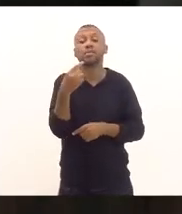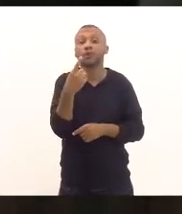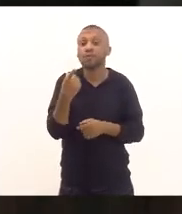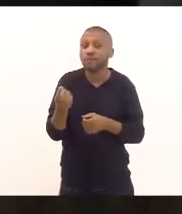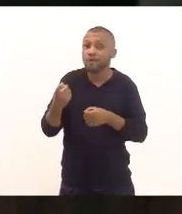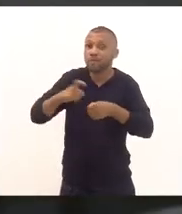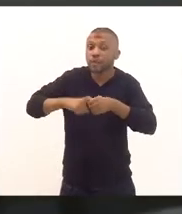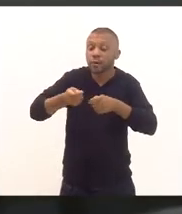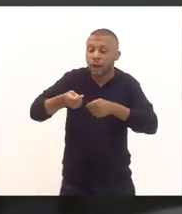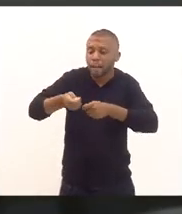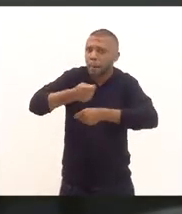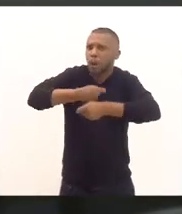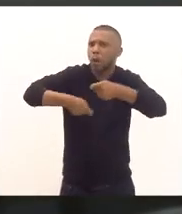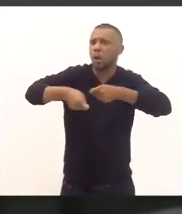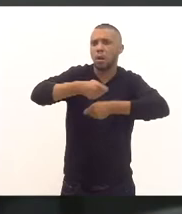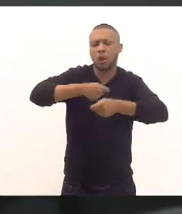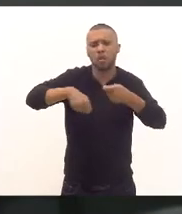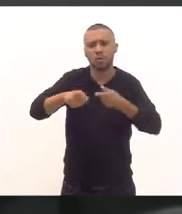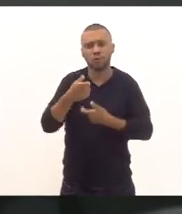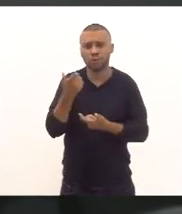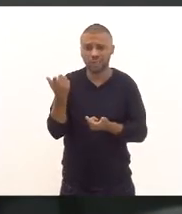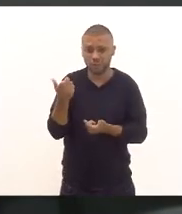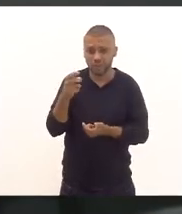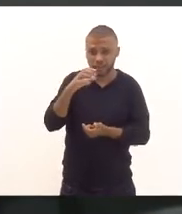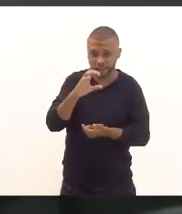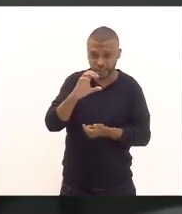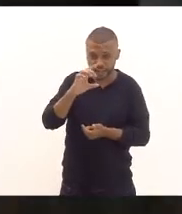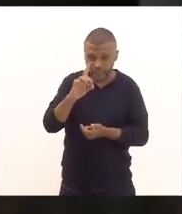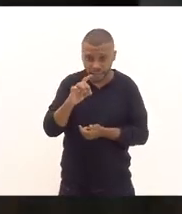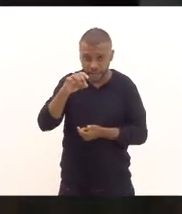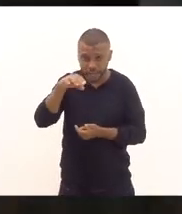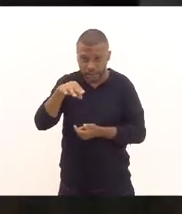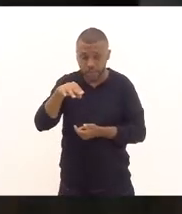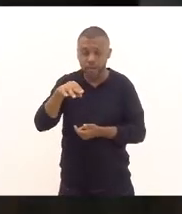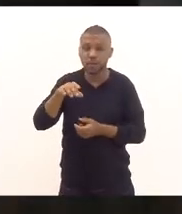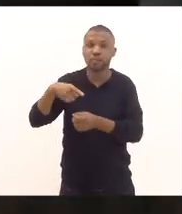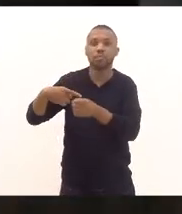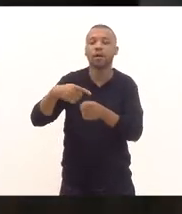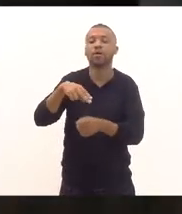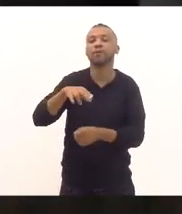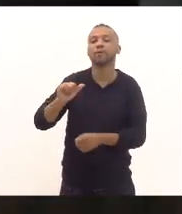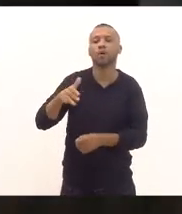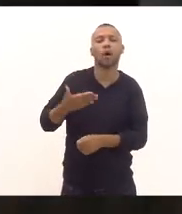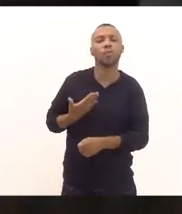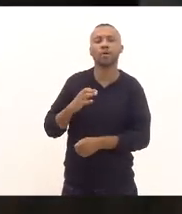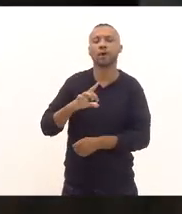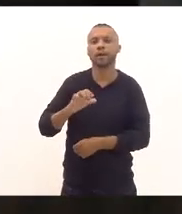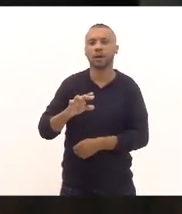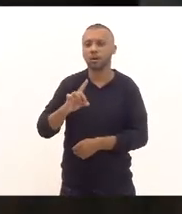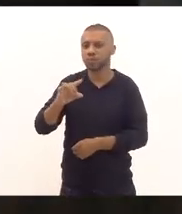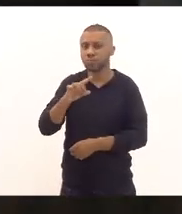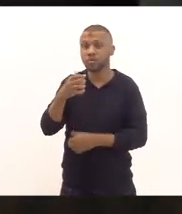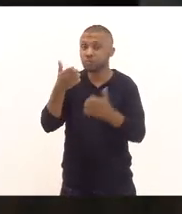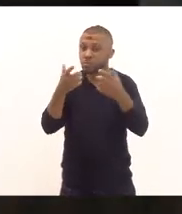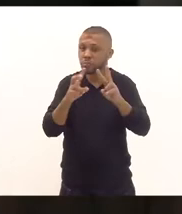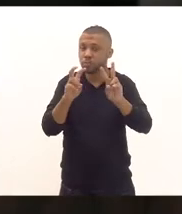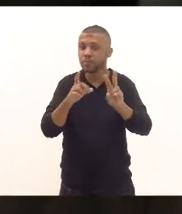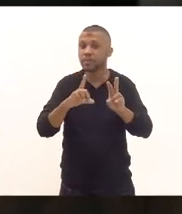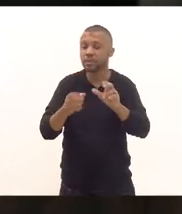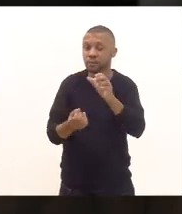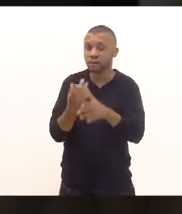parabéns foi lá no CDL de Nova Iguaçu do nosso amigo Cláudio que a gente falou sobre isso até um